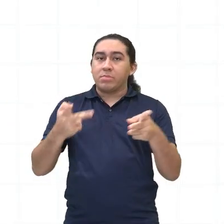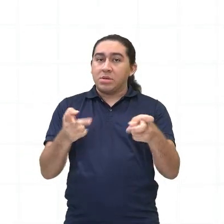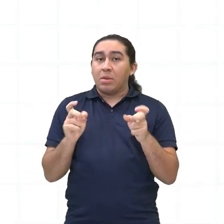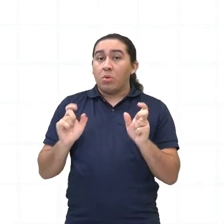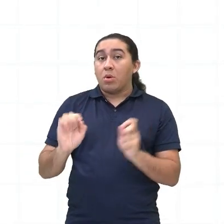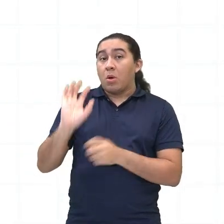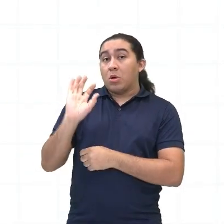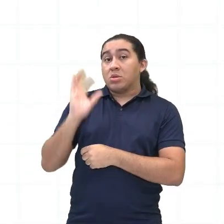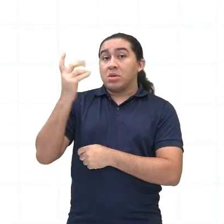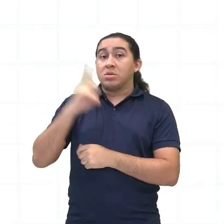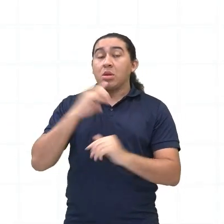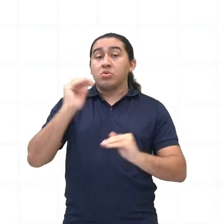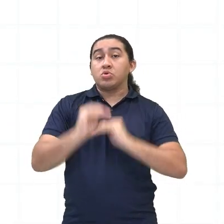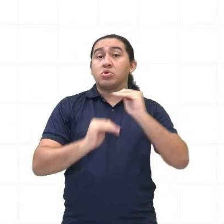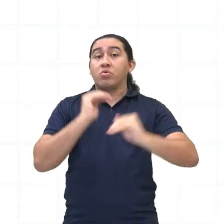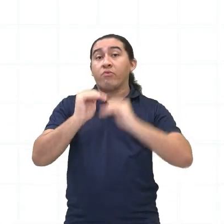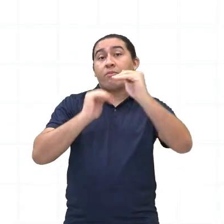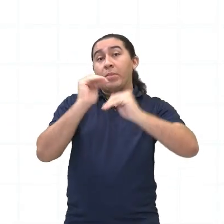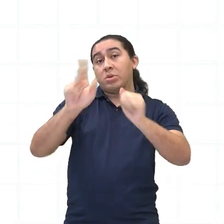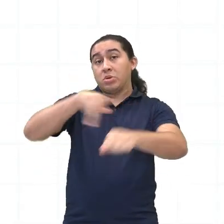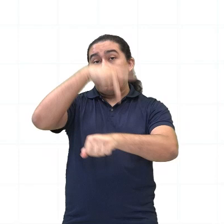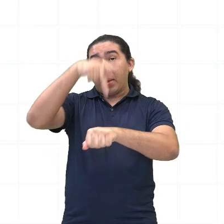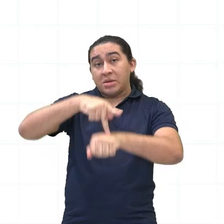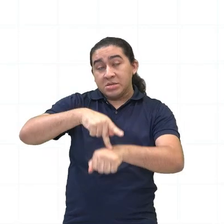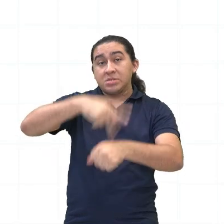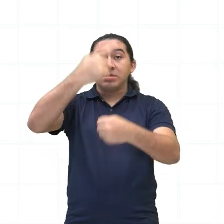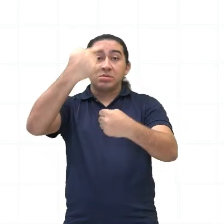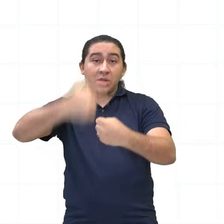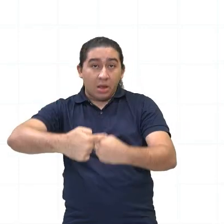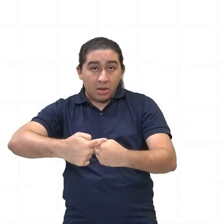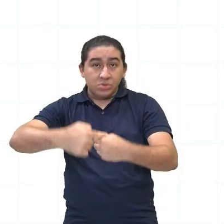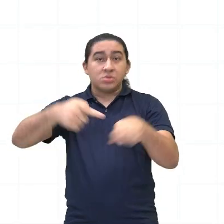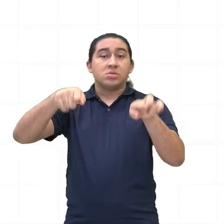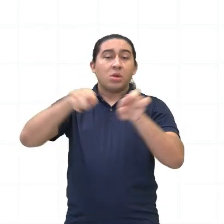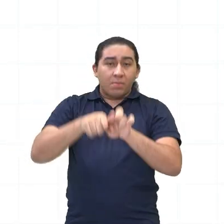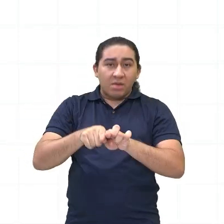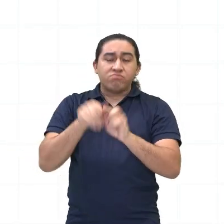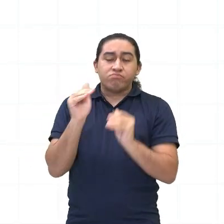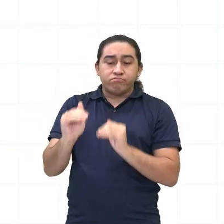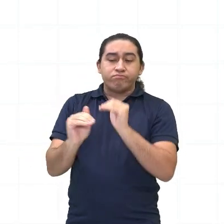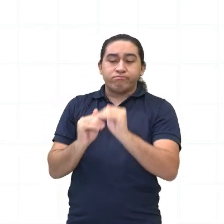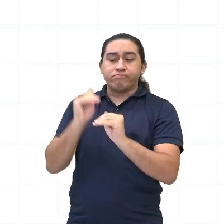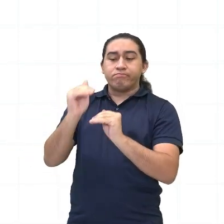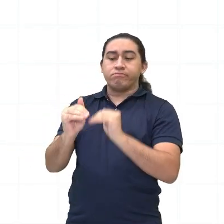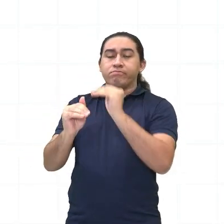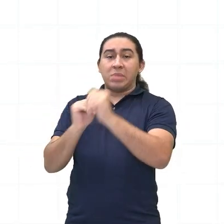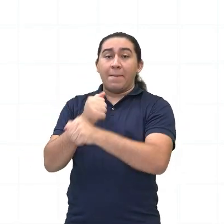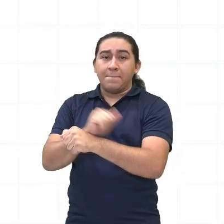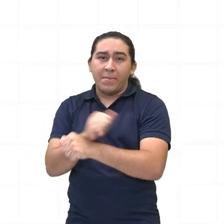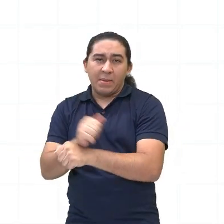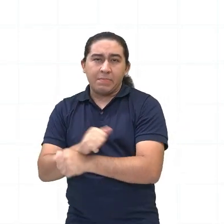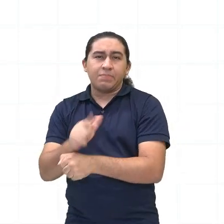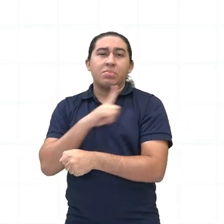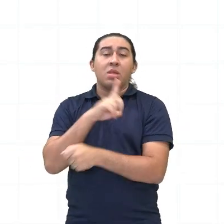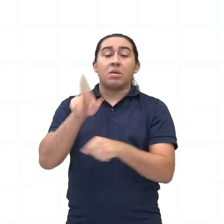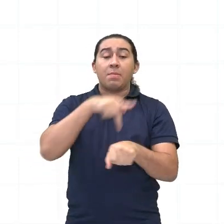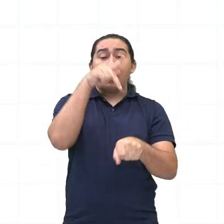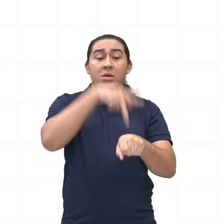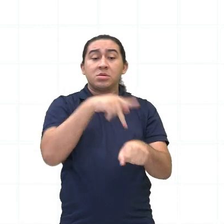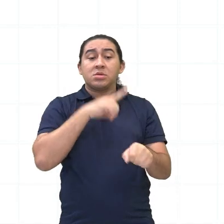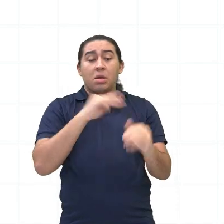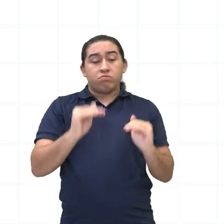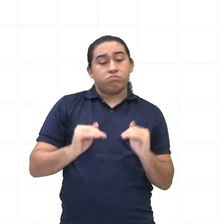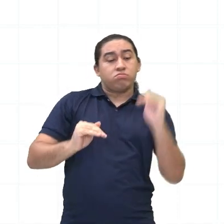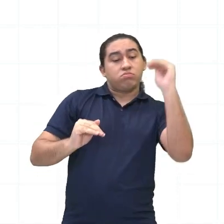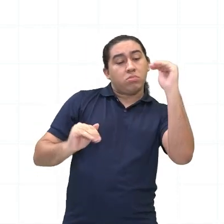o desenvolvimento dos países, das cidades, né, com o passar dos anos. E vão existir países mais desenvolvidos